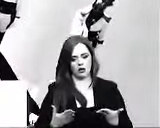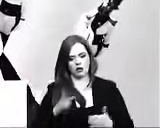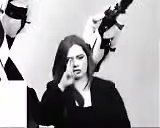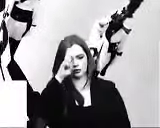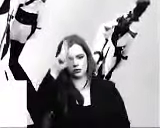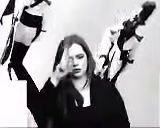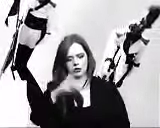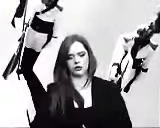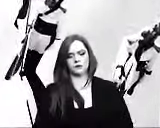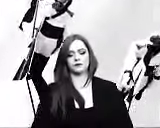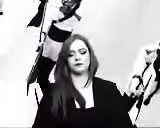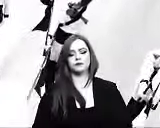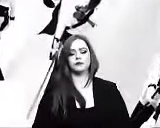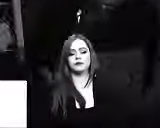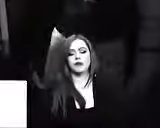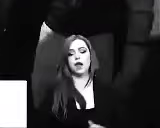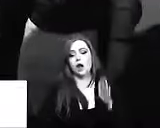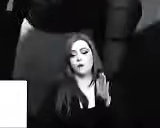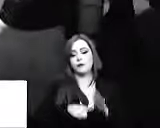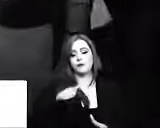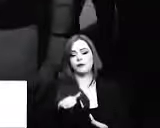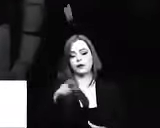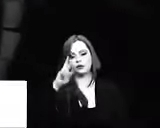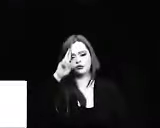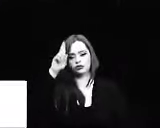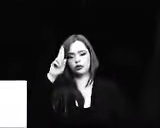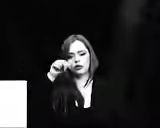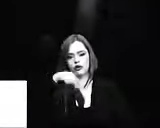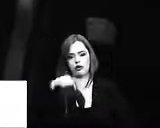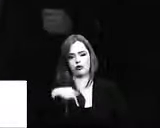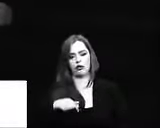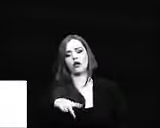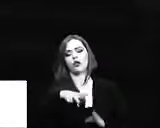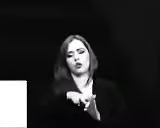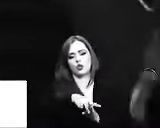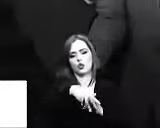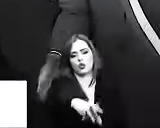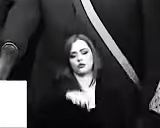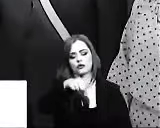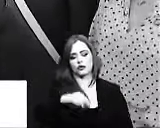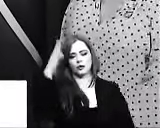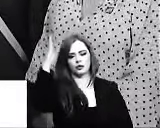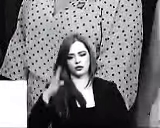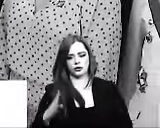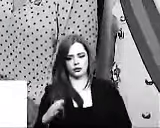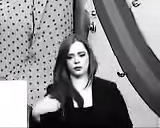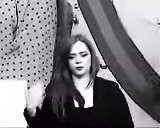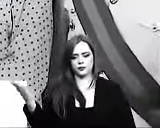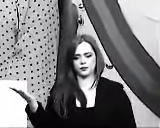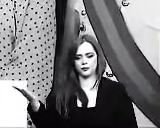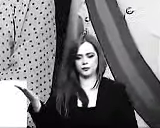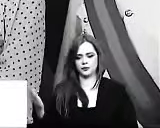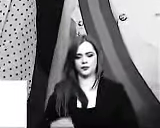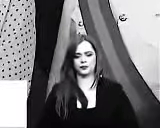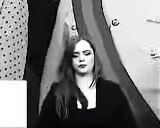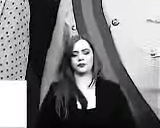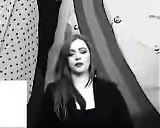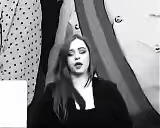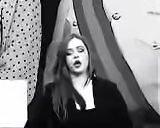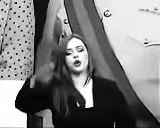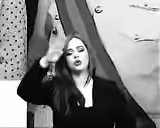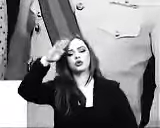indefensável. Não é indefensável. Exatamente. É crime de guerra. A gente tem falado sobre isso aqui com muita frequência. É crime de guerra, extrapolou completamente.